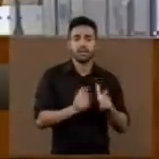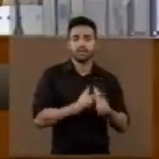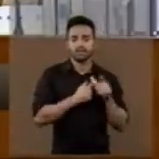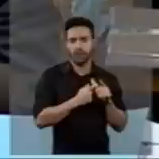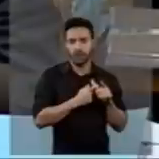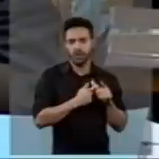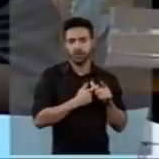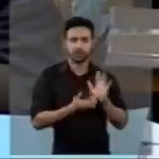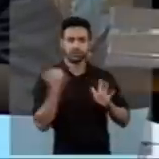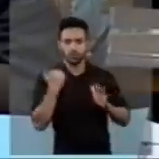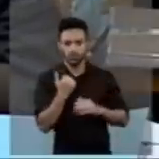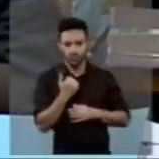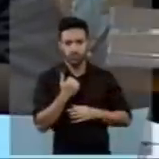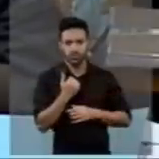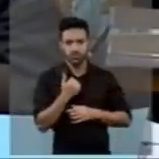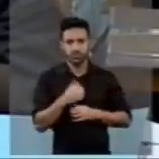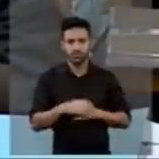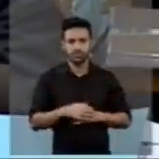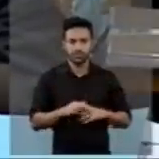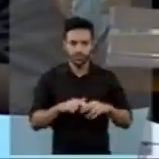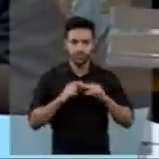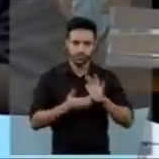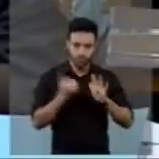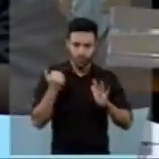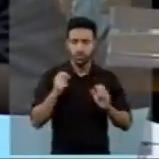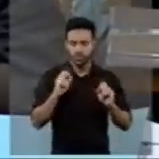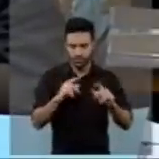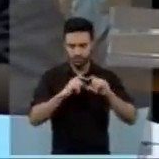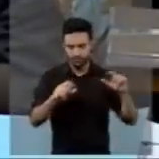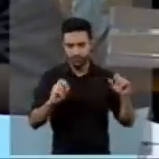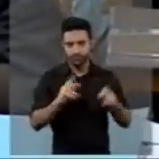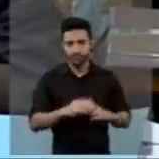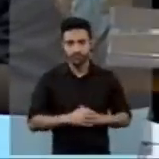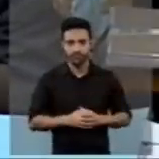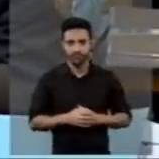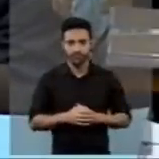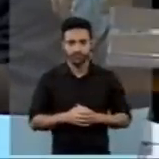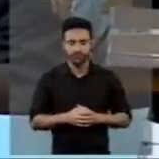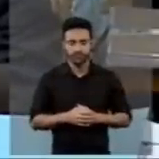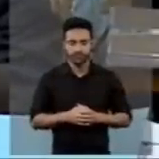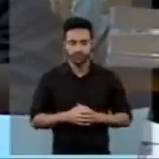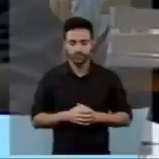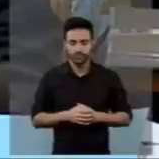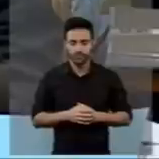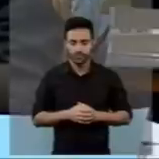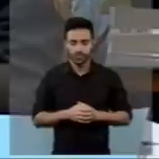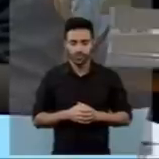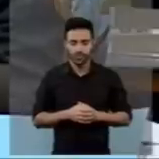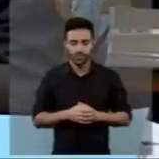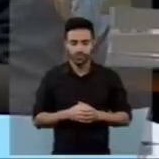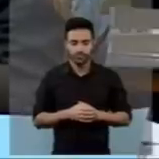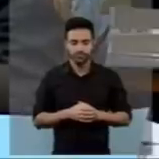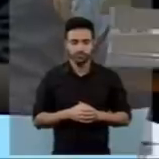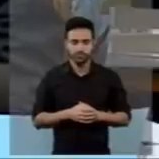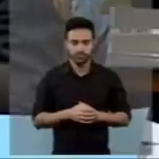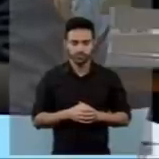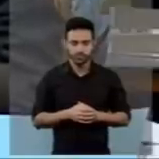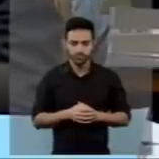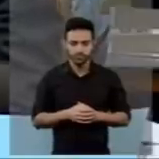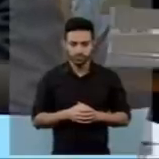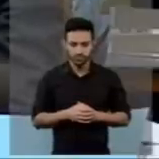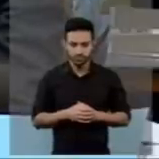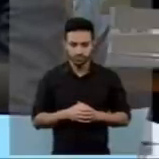efeito suspensivo, excluindo, portanto, essa cláusula, não é? Da ausência de suspensividade recursal.